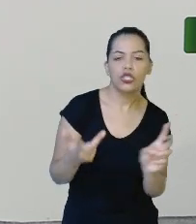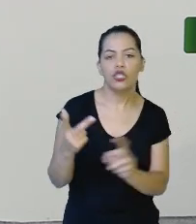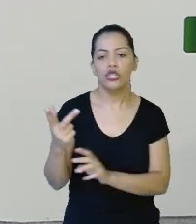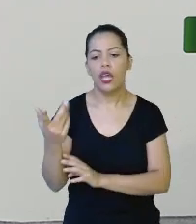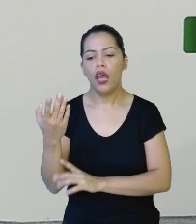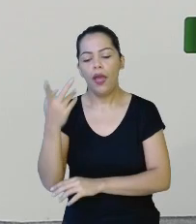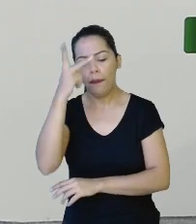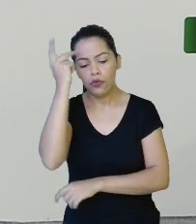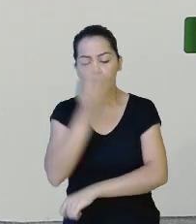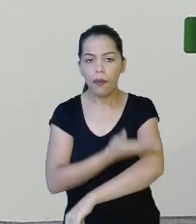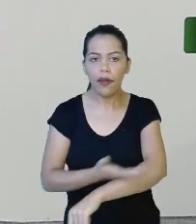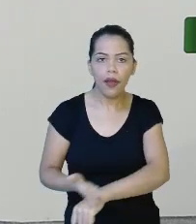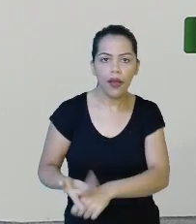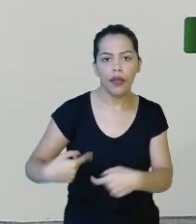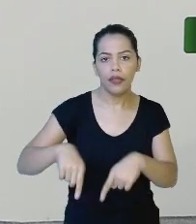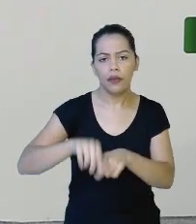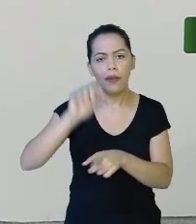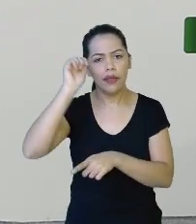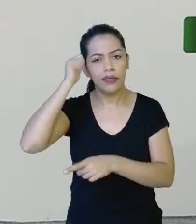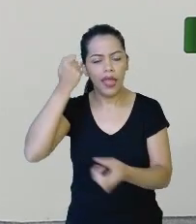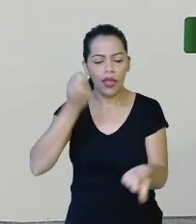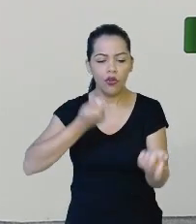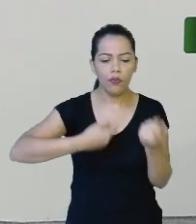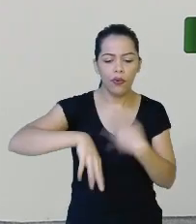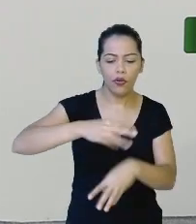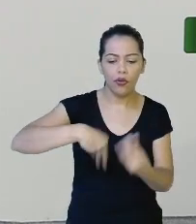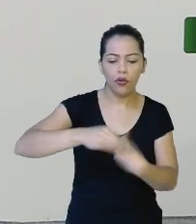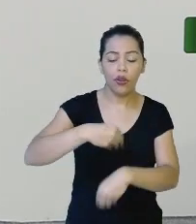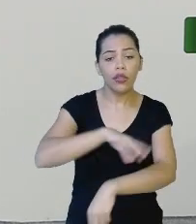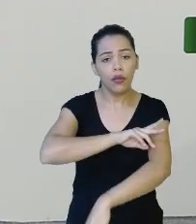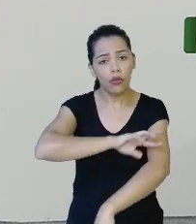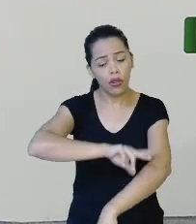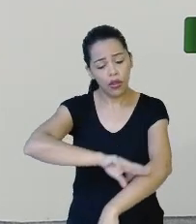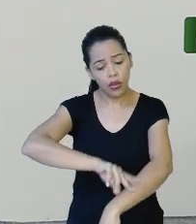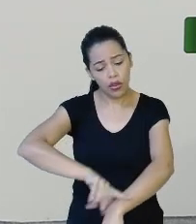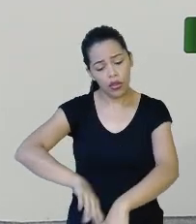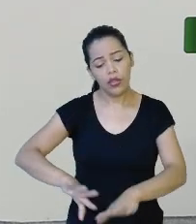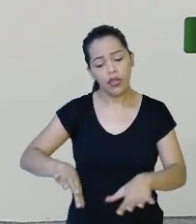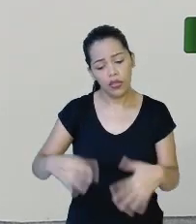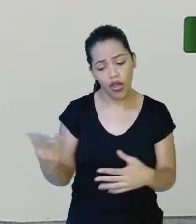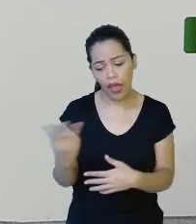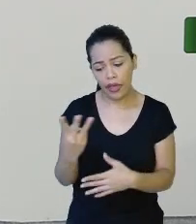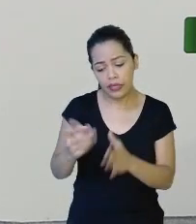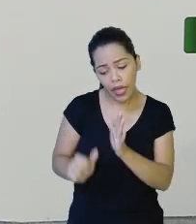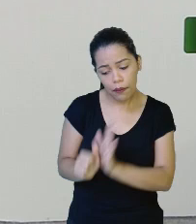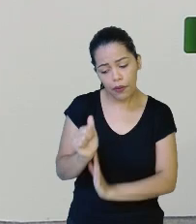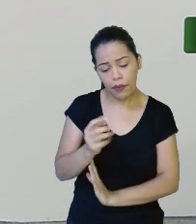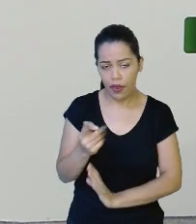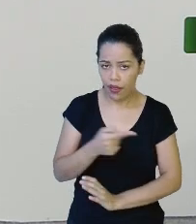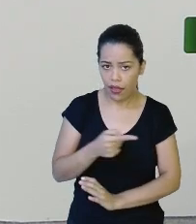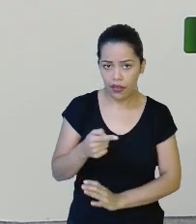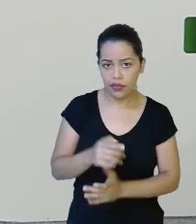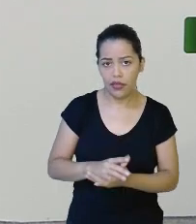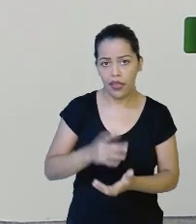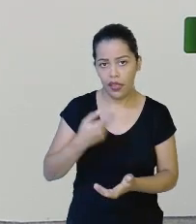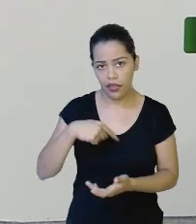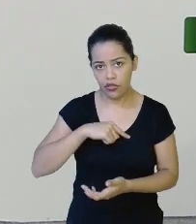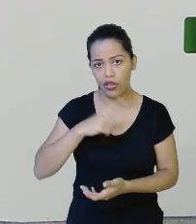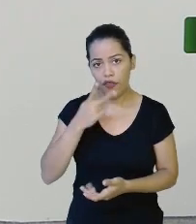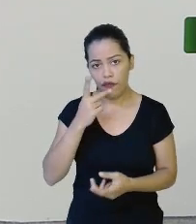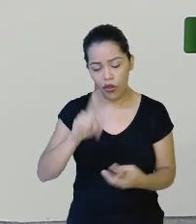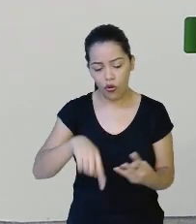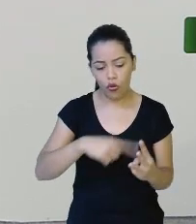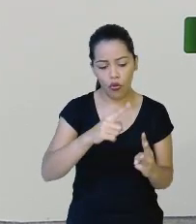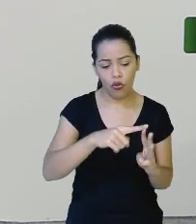origem a outras misturas de gente, outra etnia. Mas as originárias, as três, foram essas daí. que a gente até